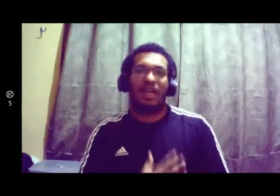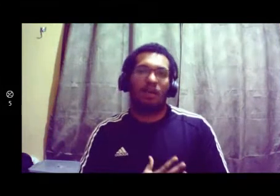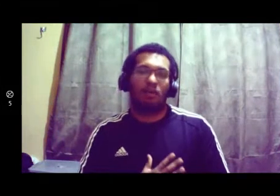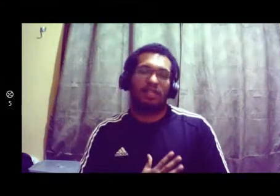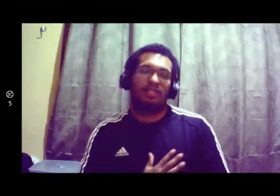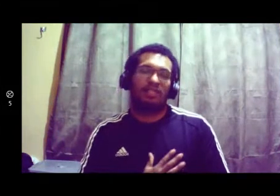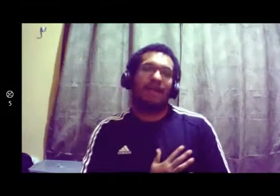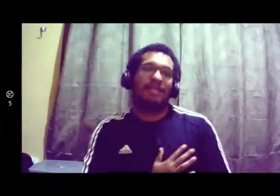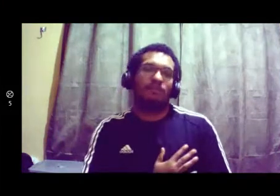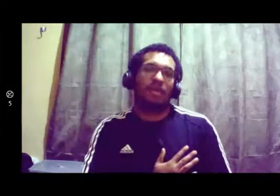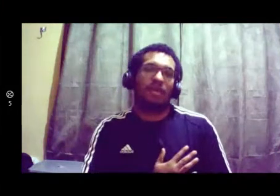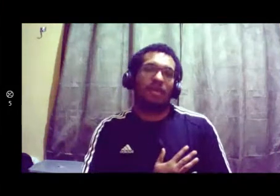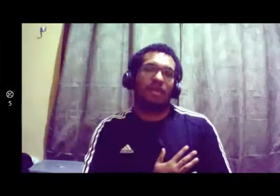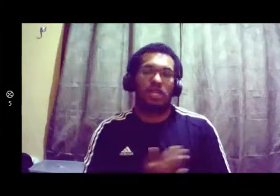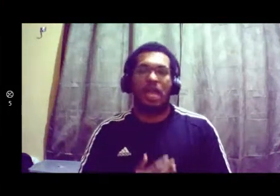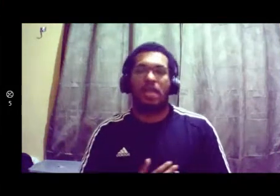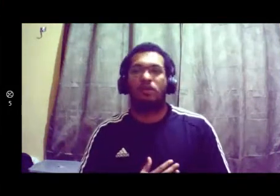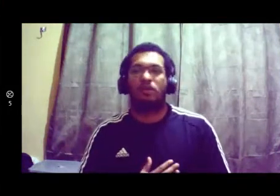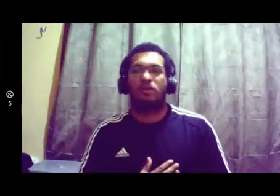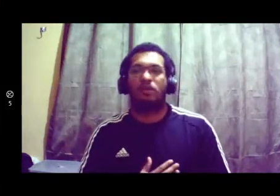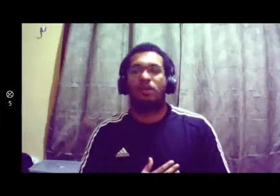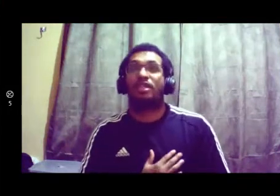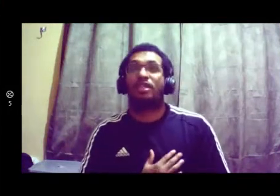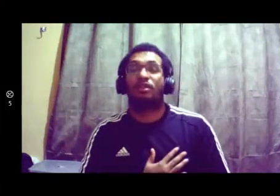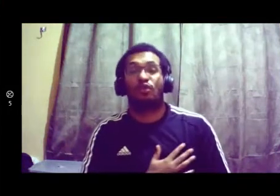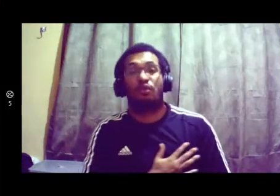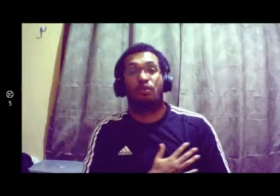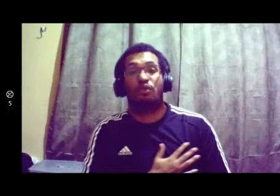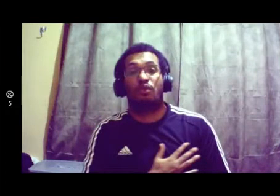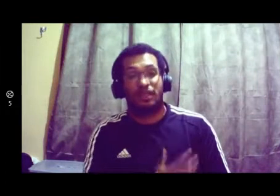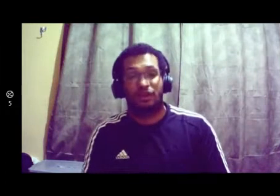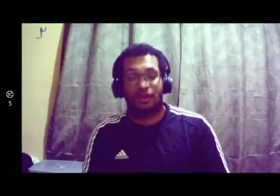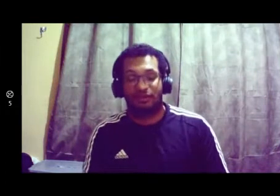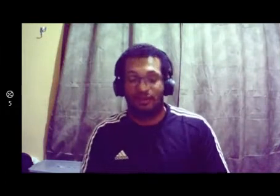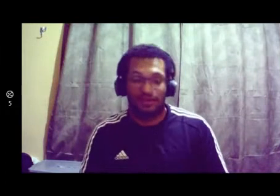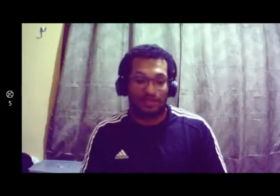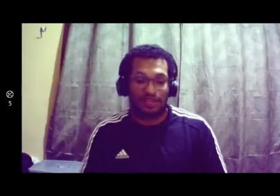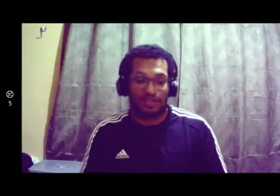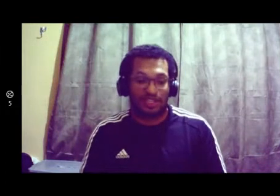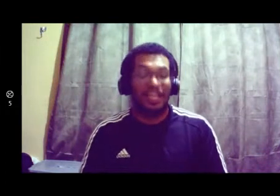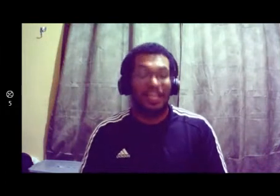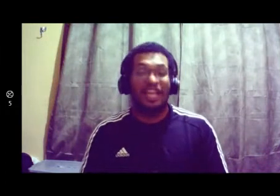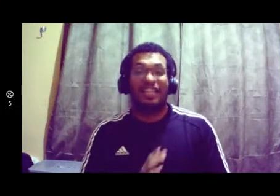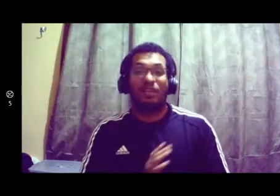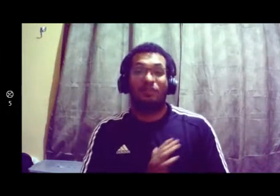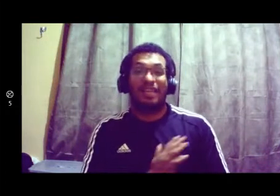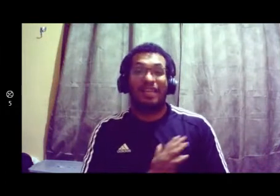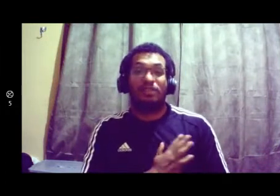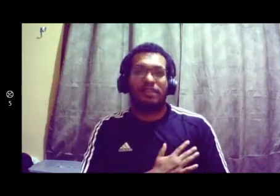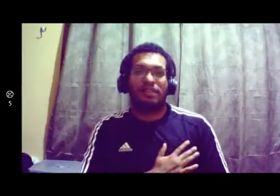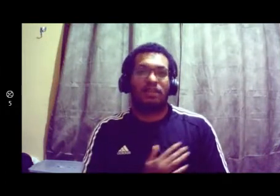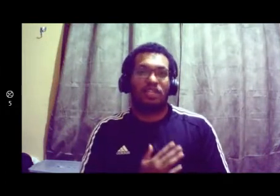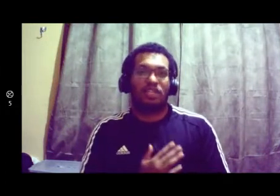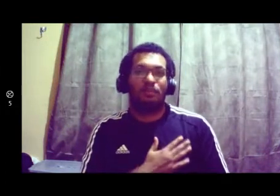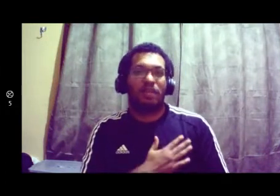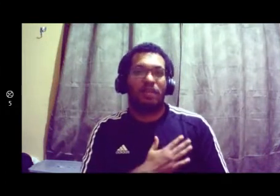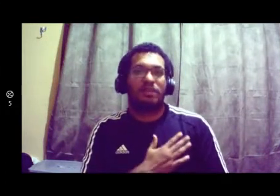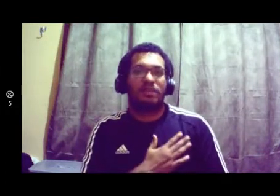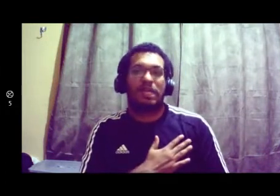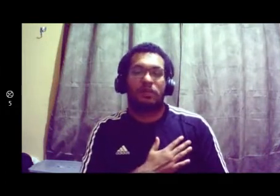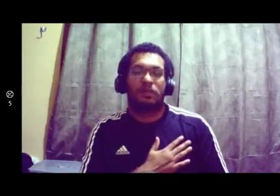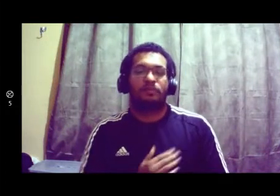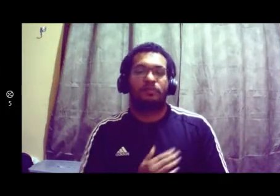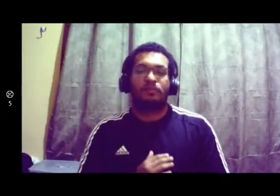sempre fala, o coração está mais para o lado direito. Lado direito não, desculpa, lado esquerdo, né? Eu já viajando. Então, mais lado esquerdo. Então, a gente faz no